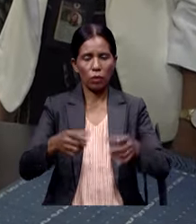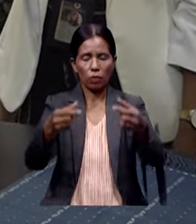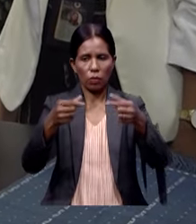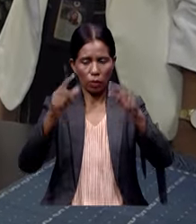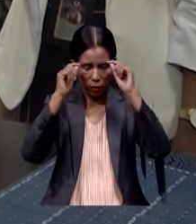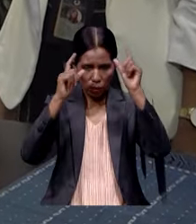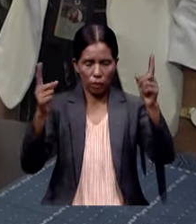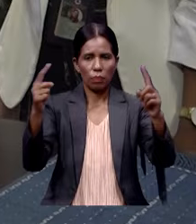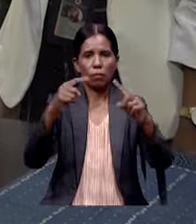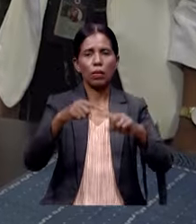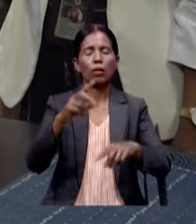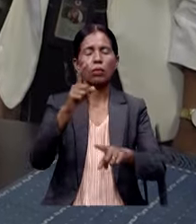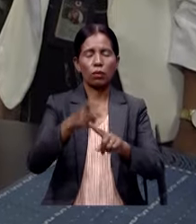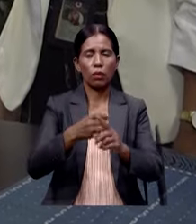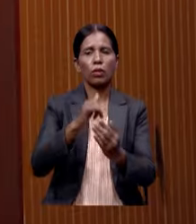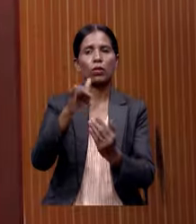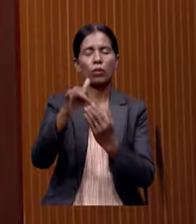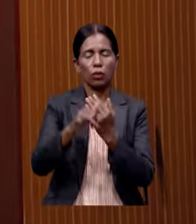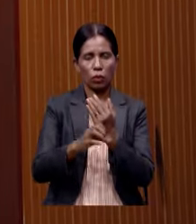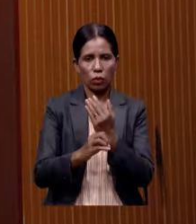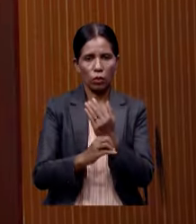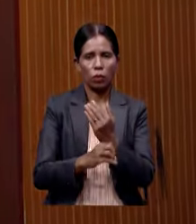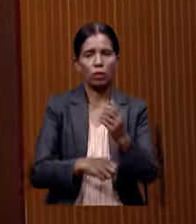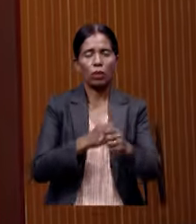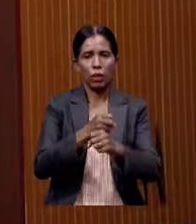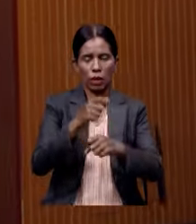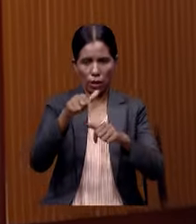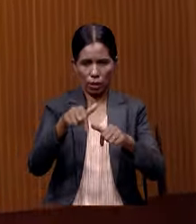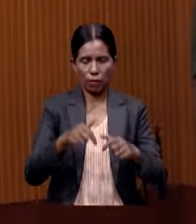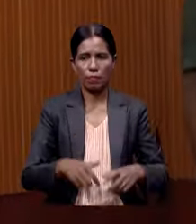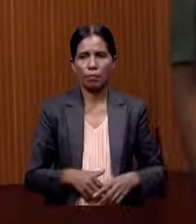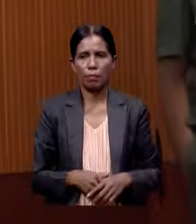seto e a fulan zunyu tinane. João Carlos, Tomás Soares, GMN.